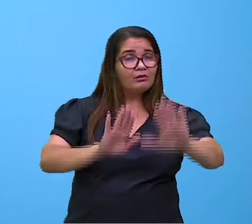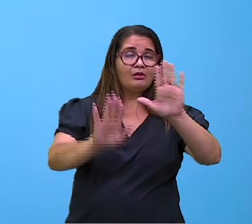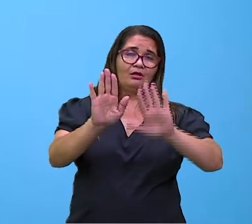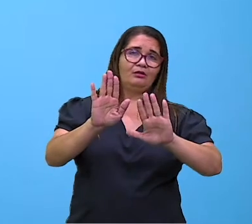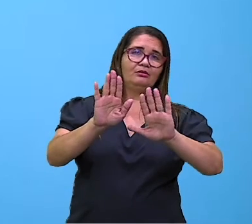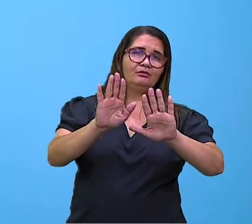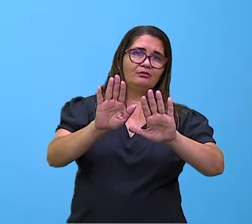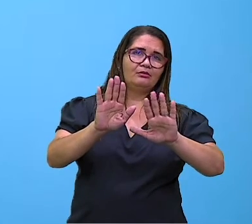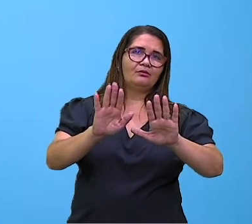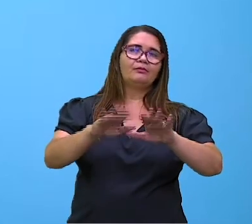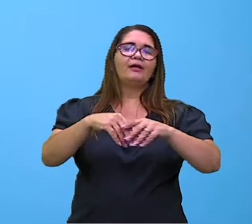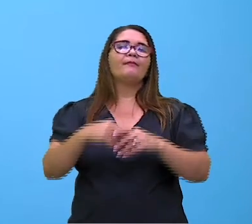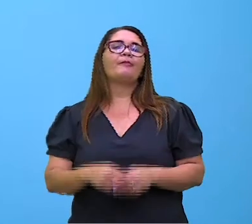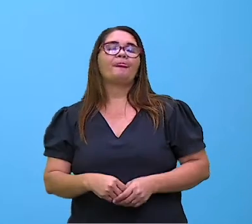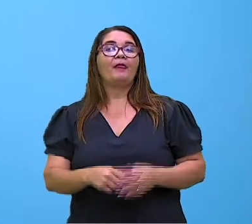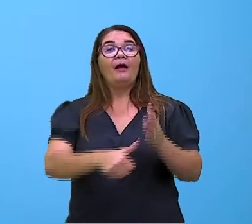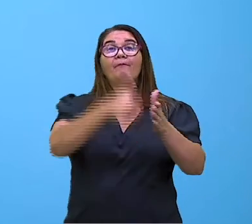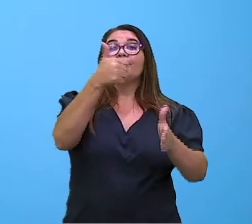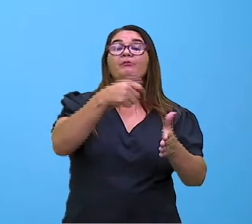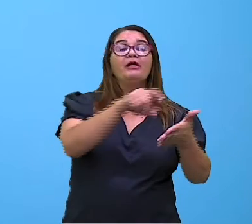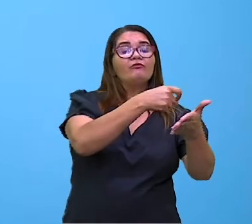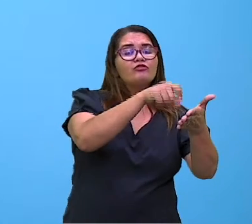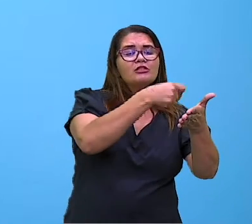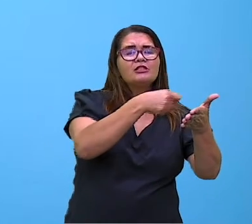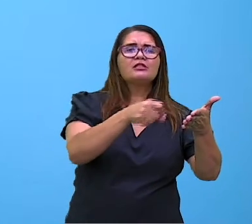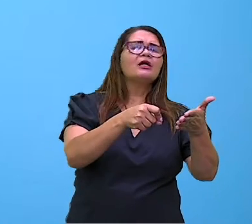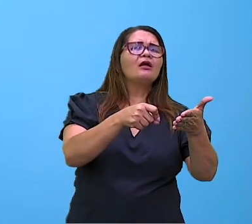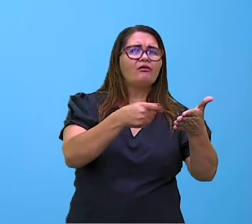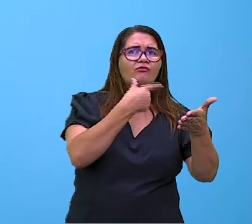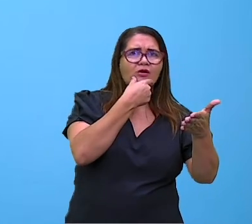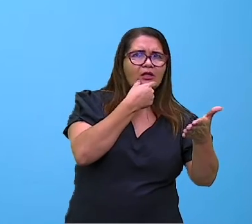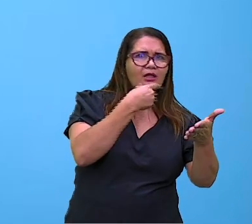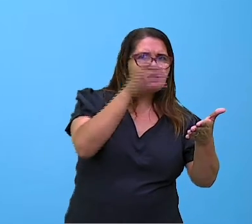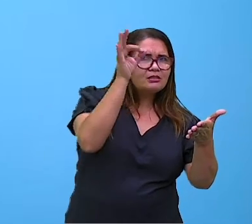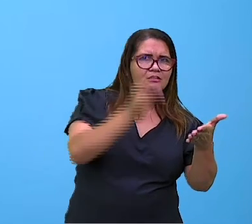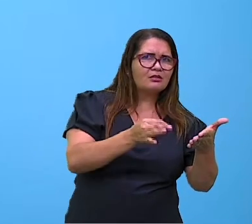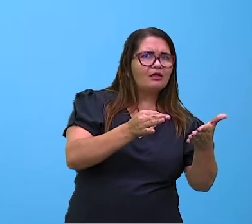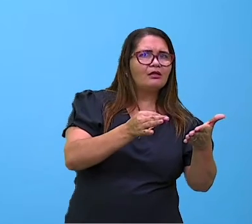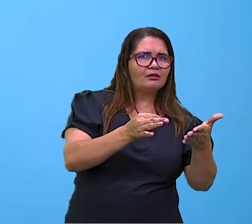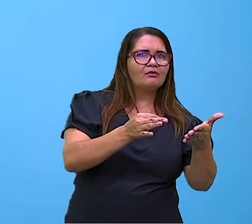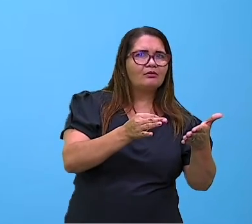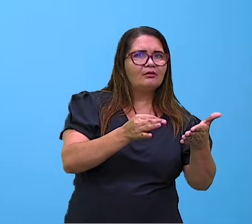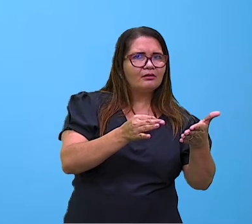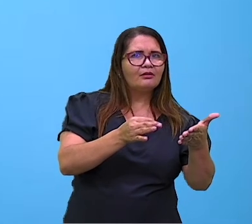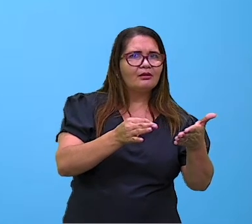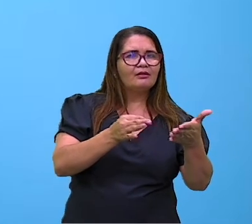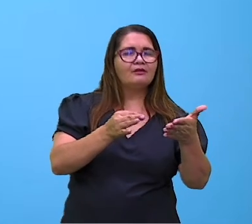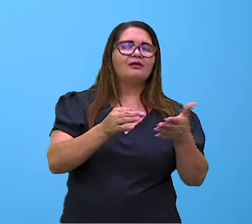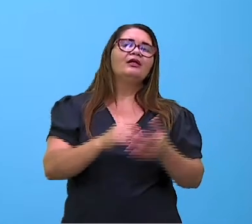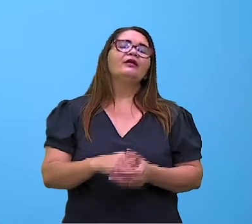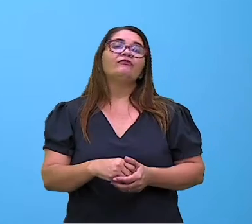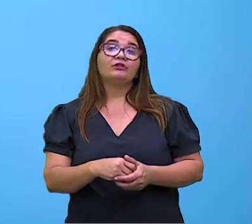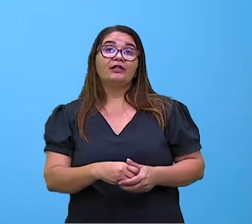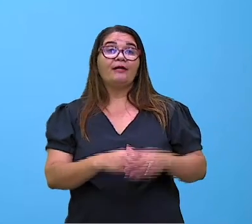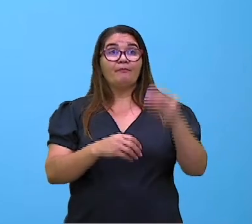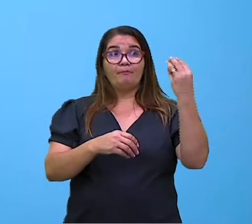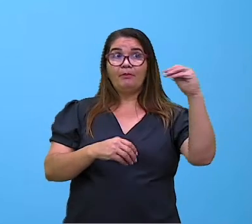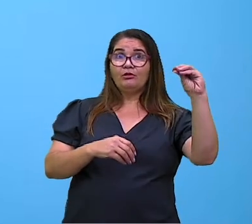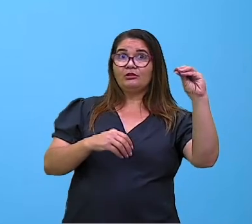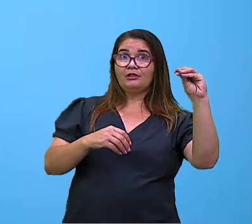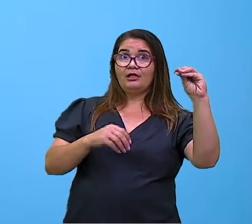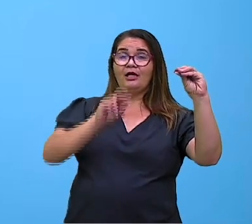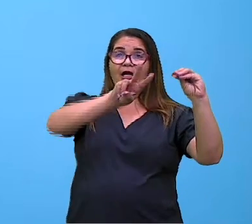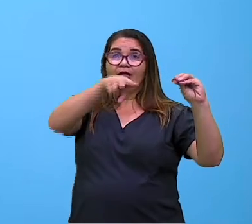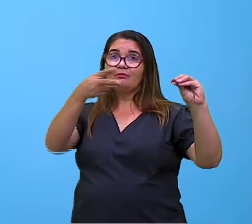nosso Google Tradutor, depois joga para cá. Você vai ver a mágica de você escrevendo. Tente comparar o